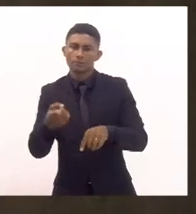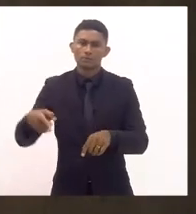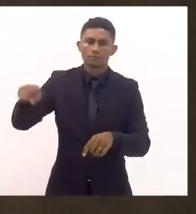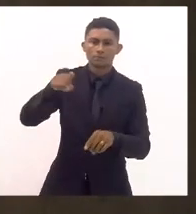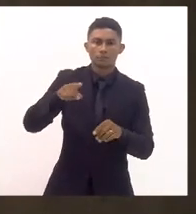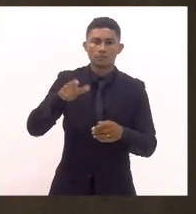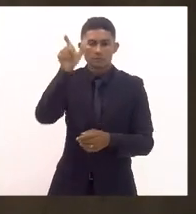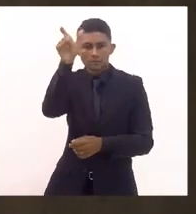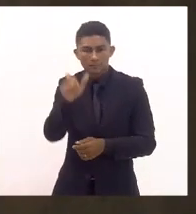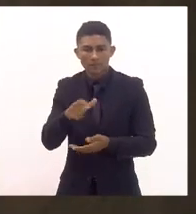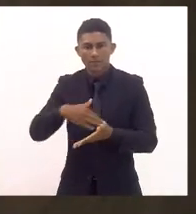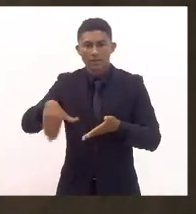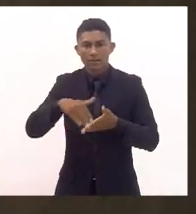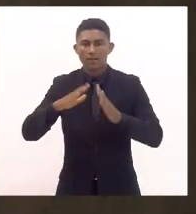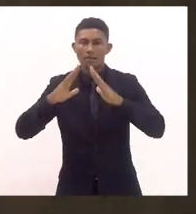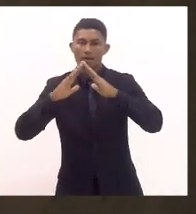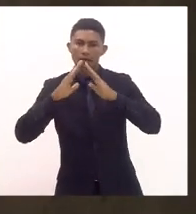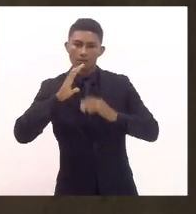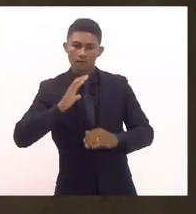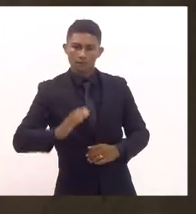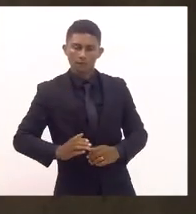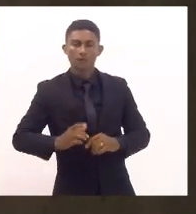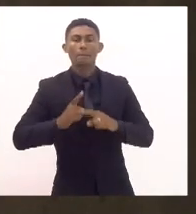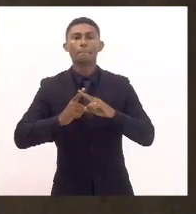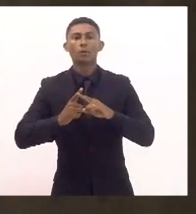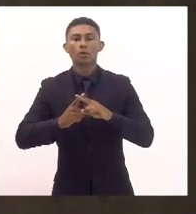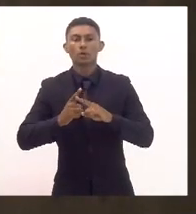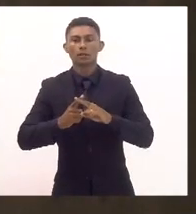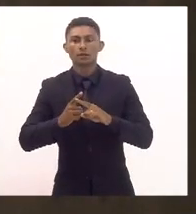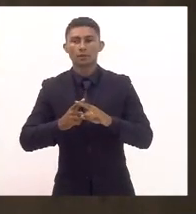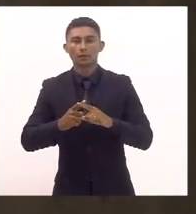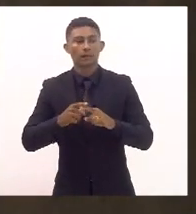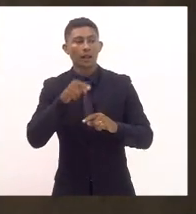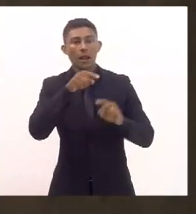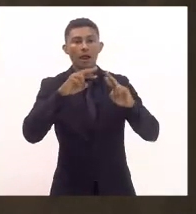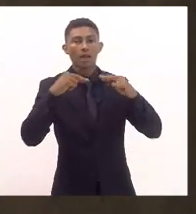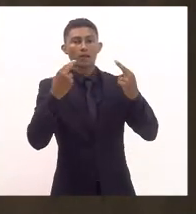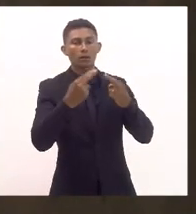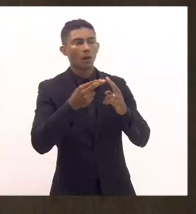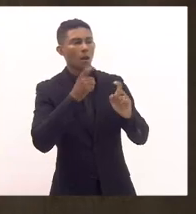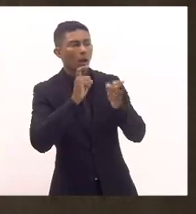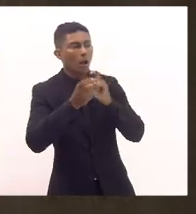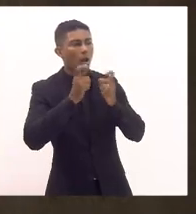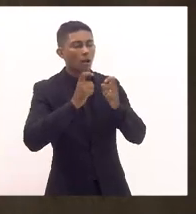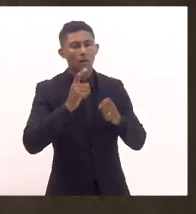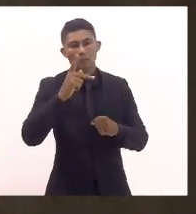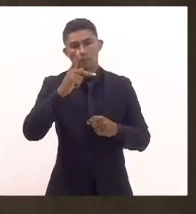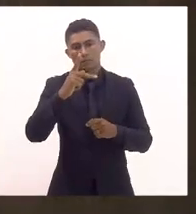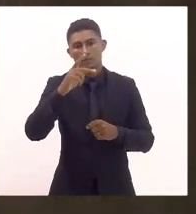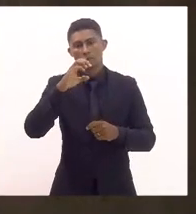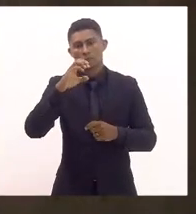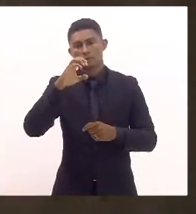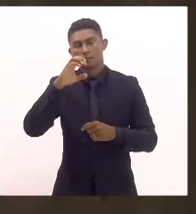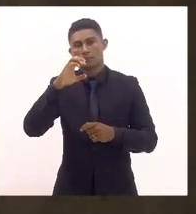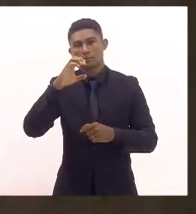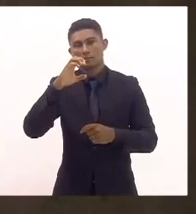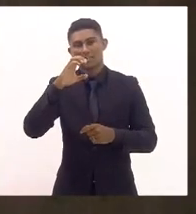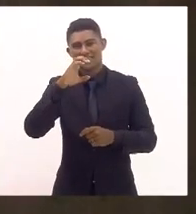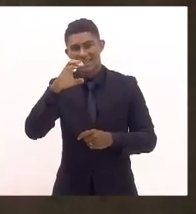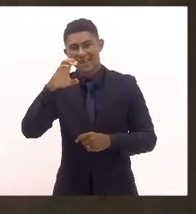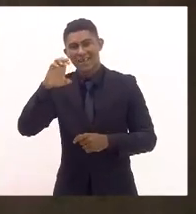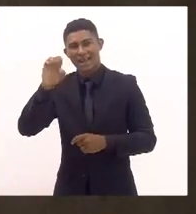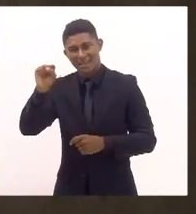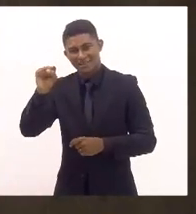civil porque nós discutimos o pccs da área da saúde e